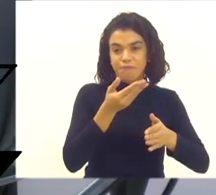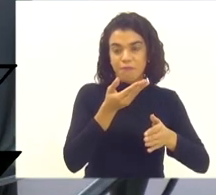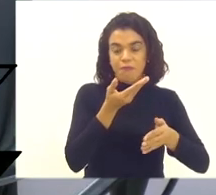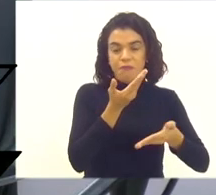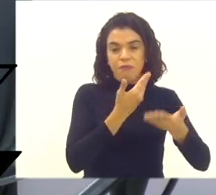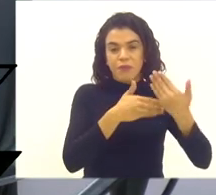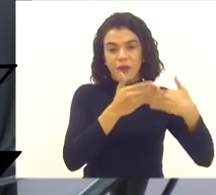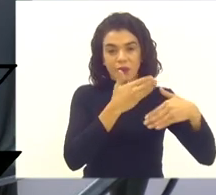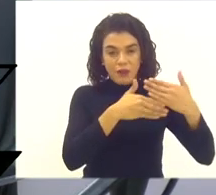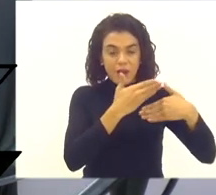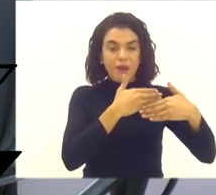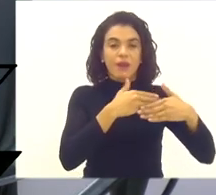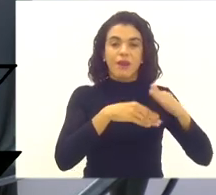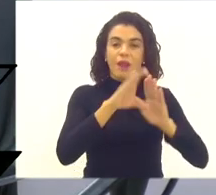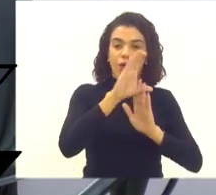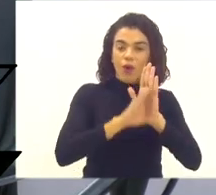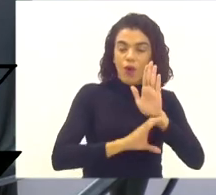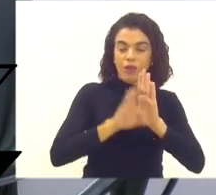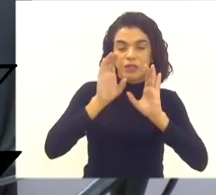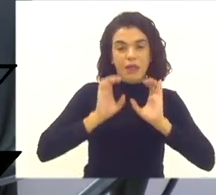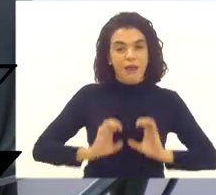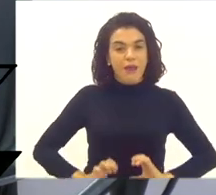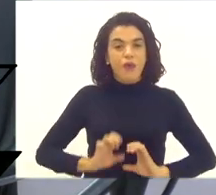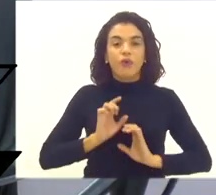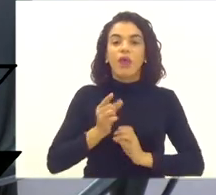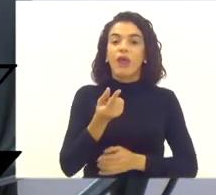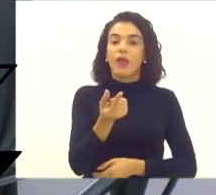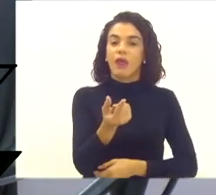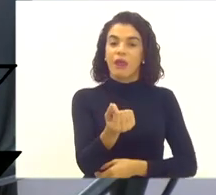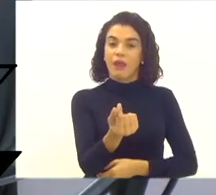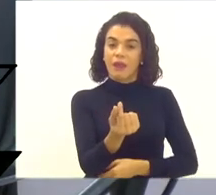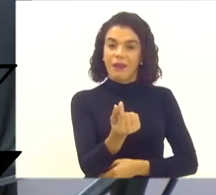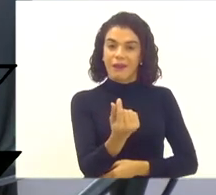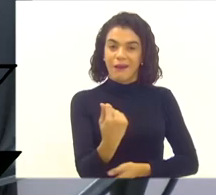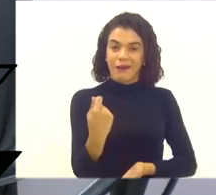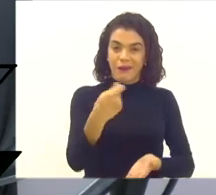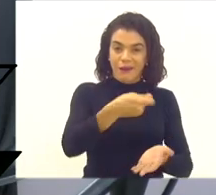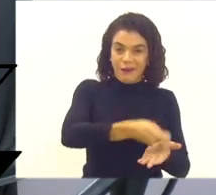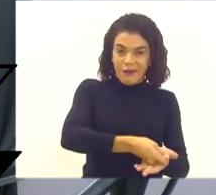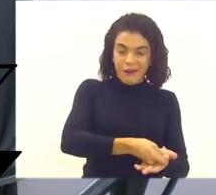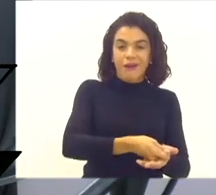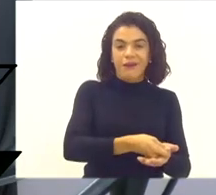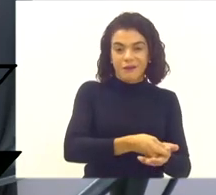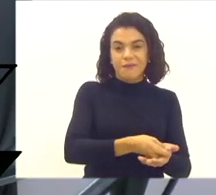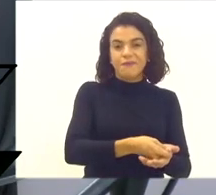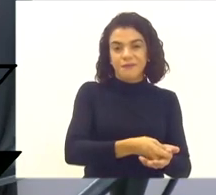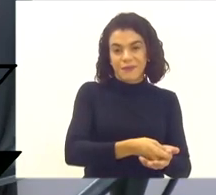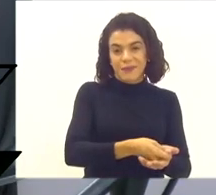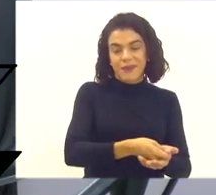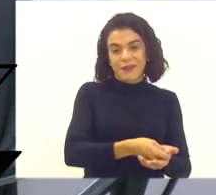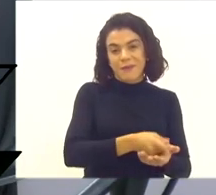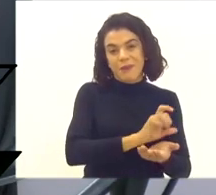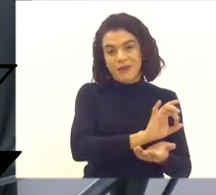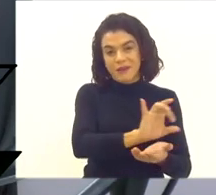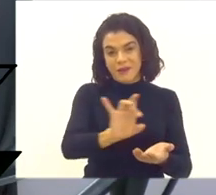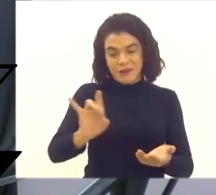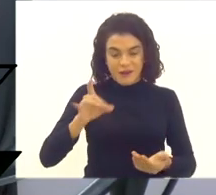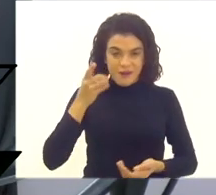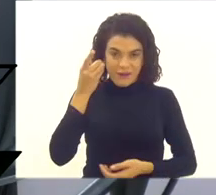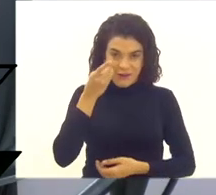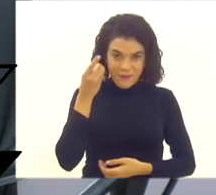do Código de Ética a monetização das páginas dos parlamentares né